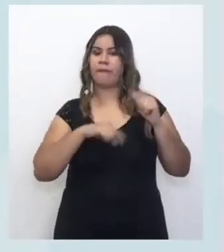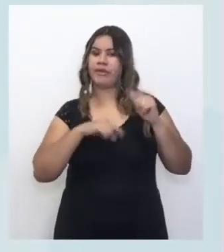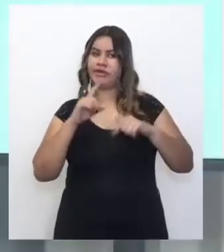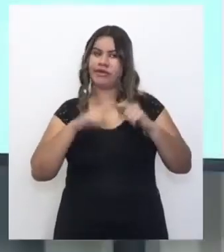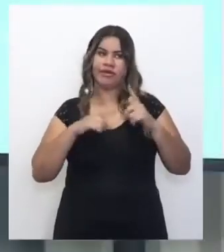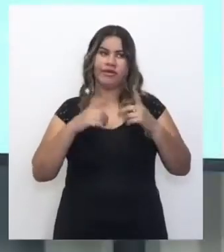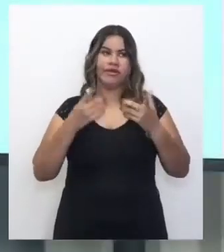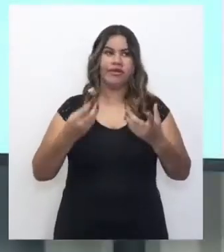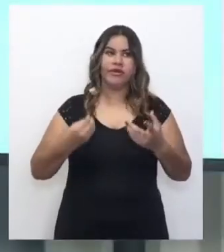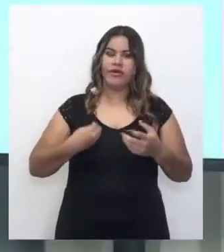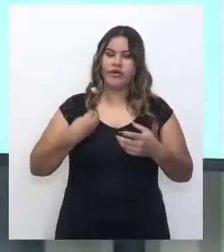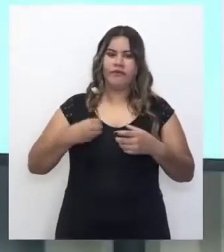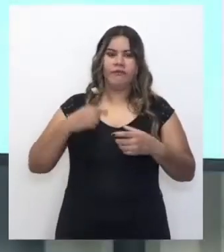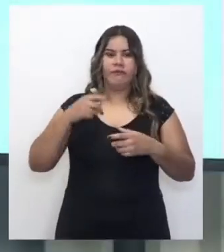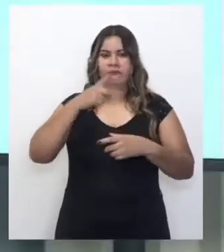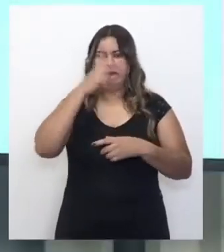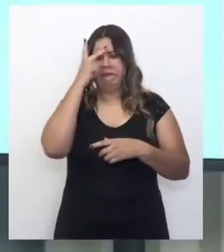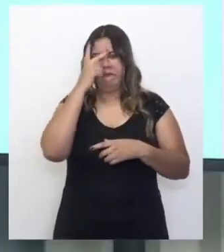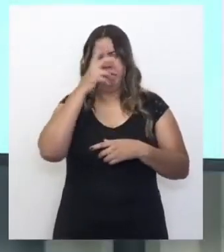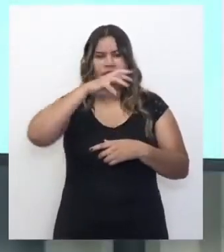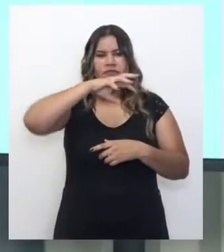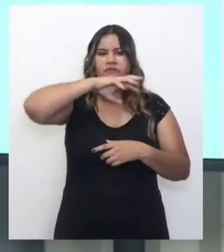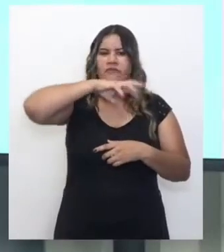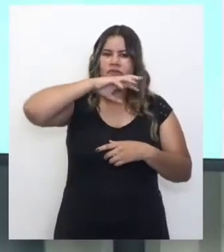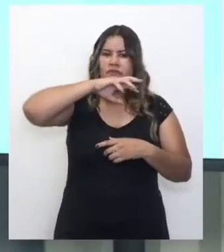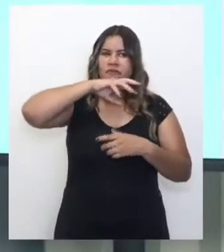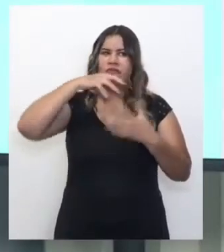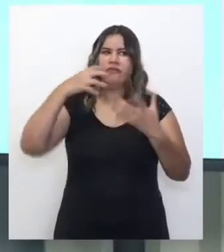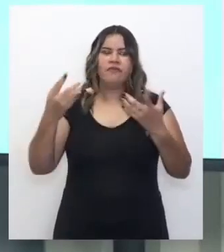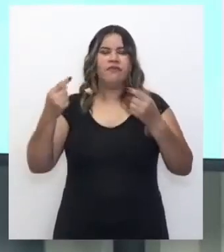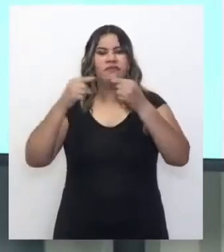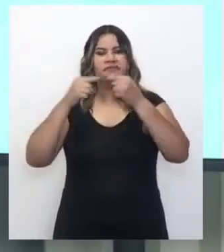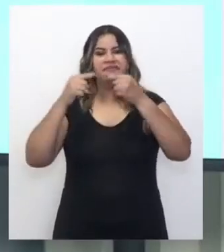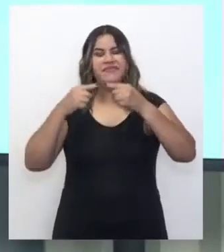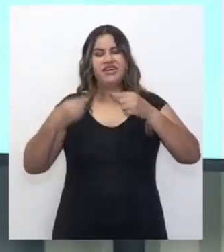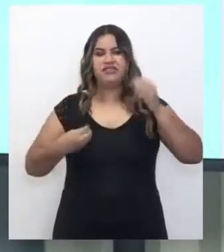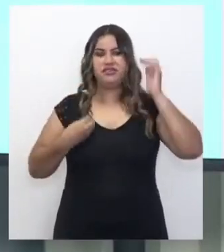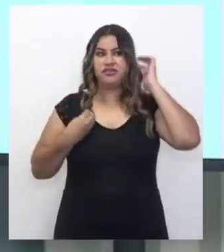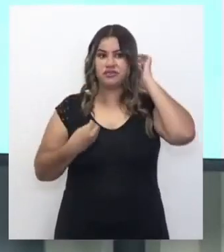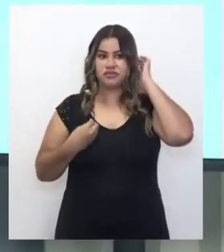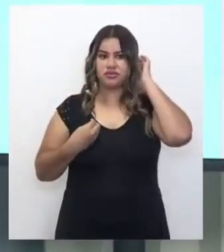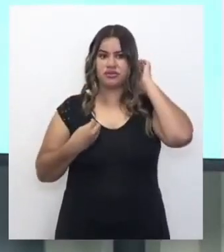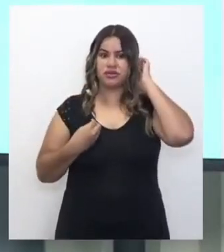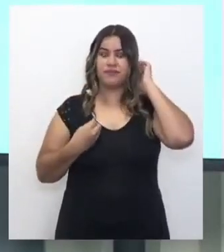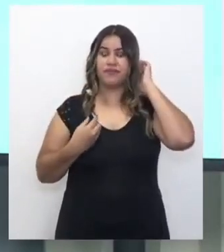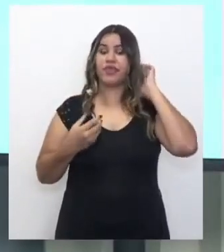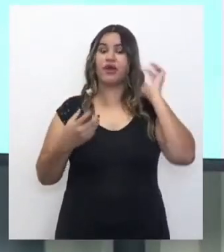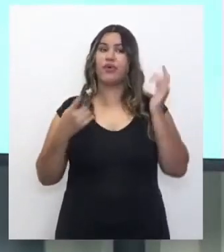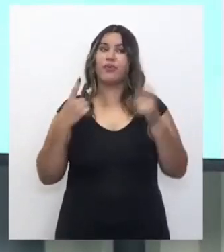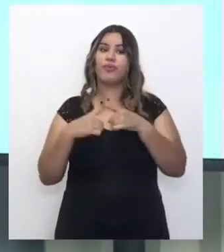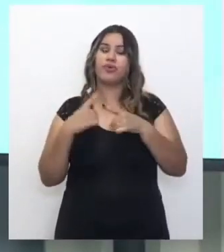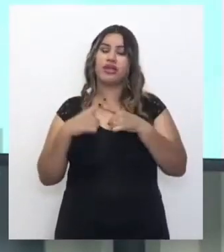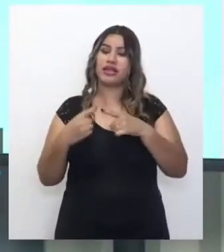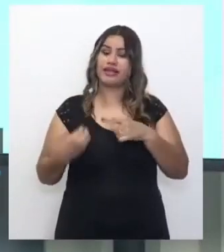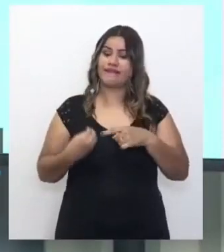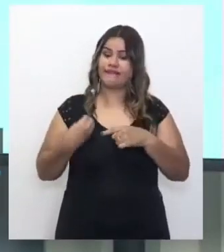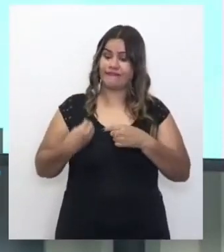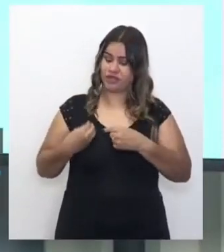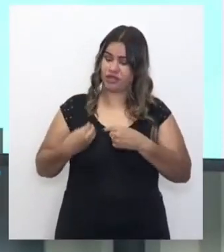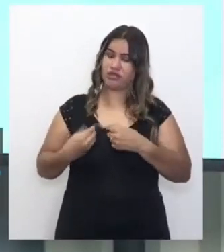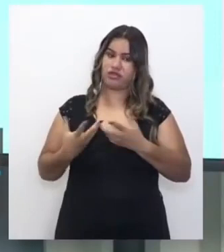a gente vai tratar de alguma coisa que não seja um ser, né? Porque quando a gente fala de ser, a gente está falando de algo que tem vida,